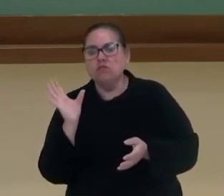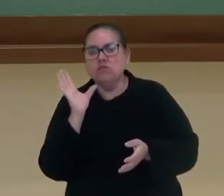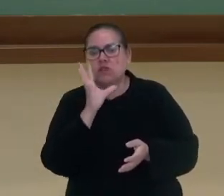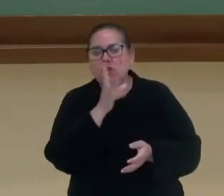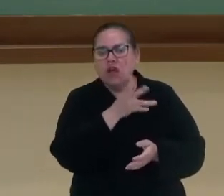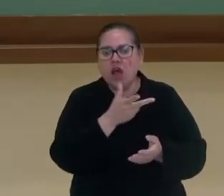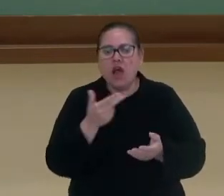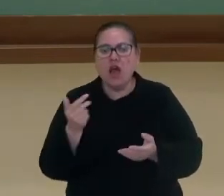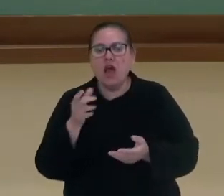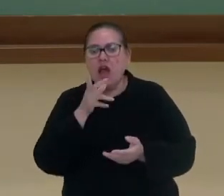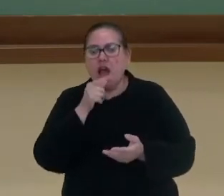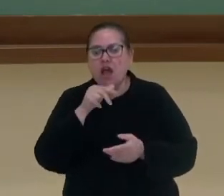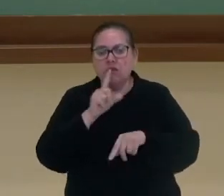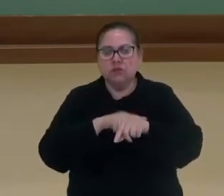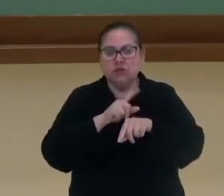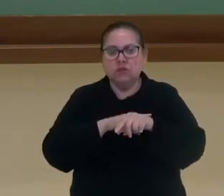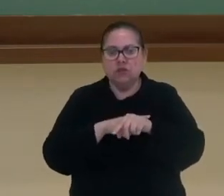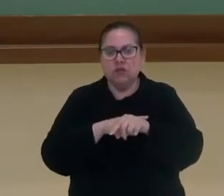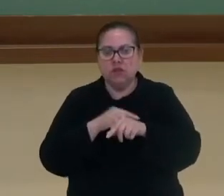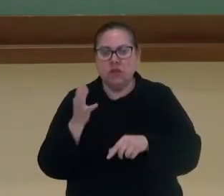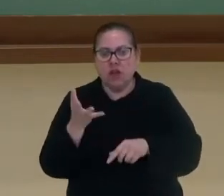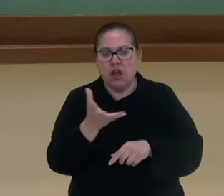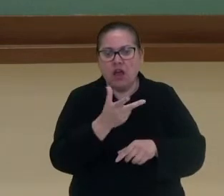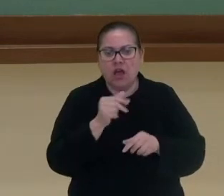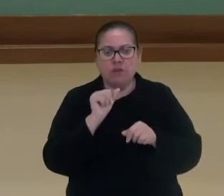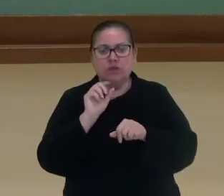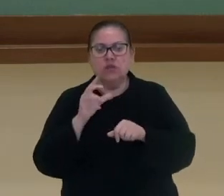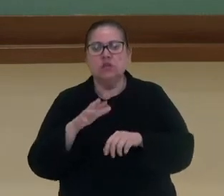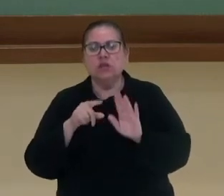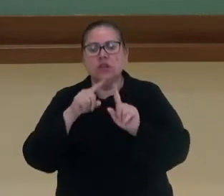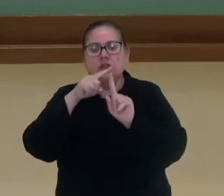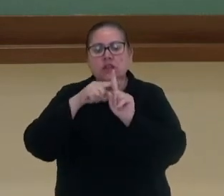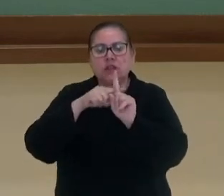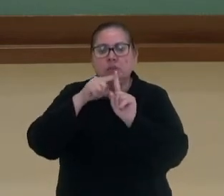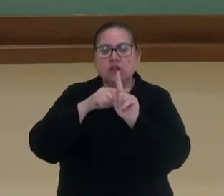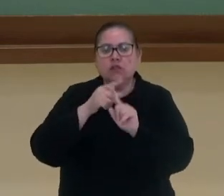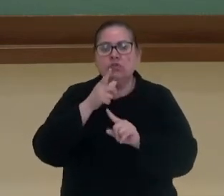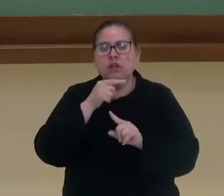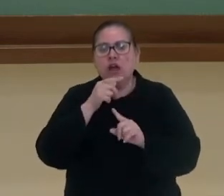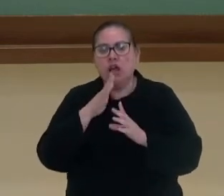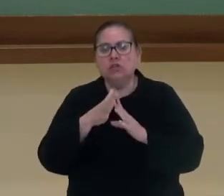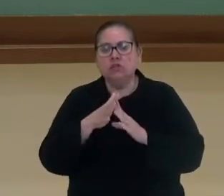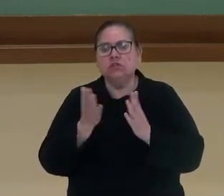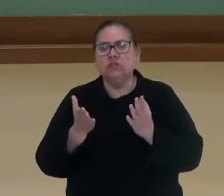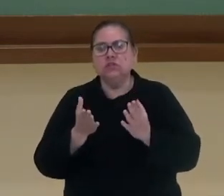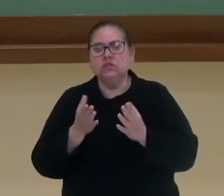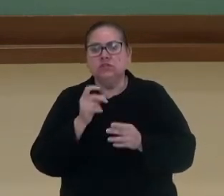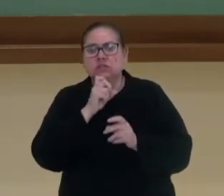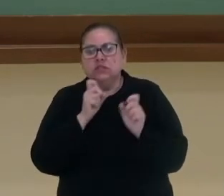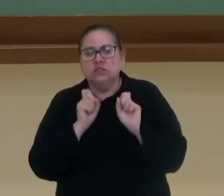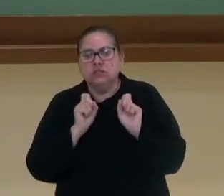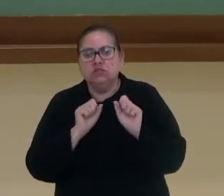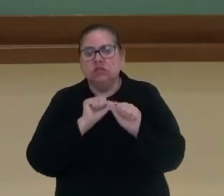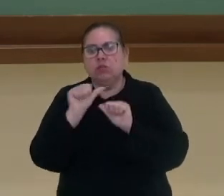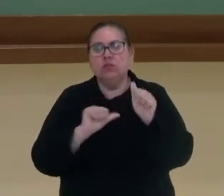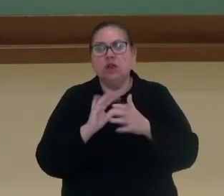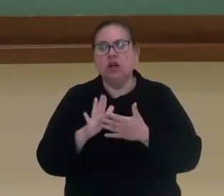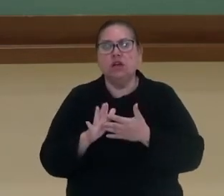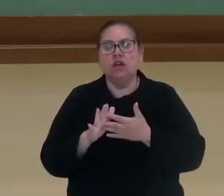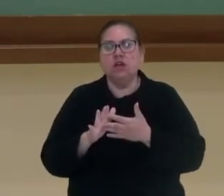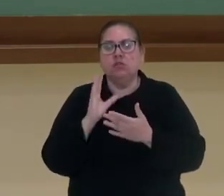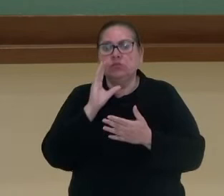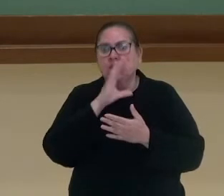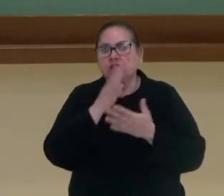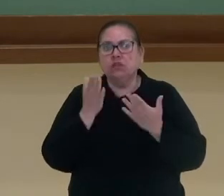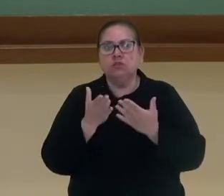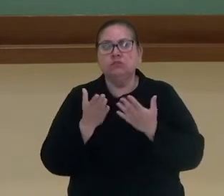da água naquele momento? Qual é a temperatura da água? Será que não vai haver mudanças?